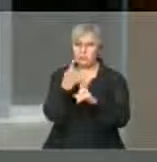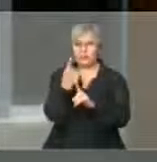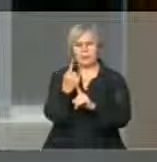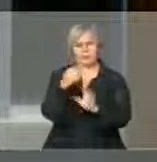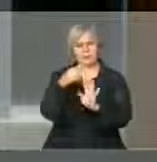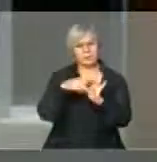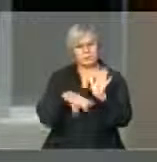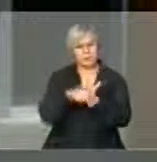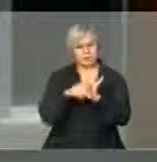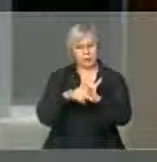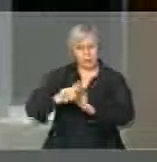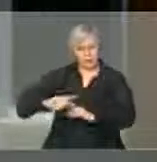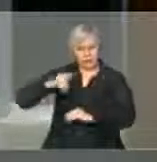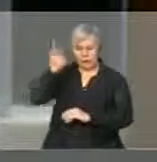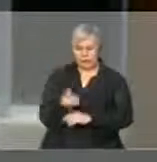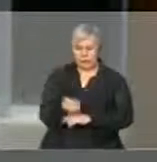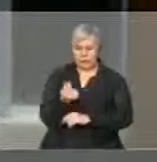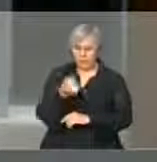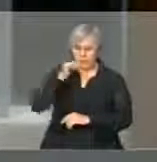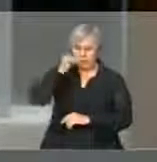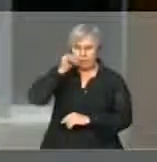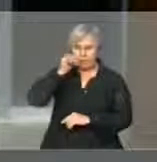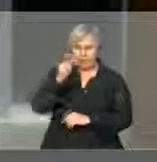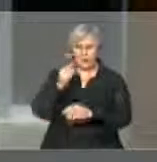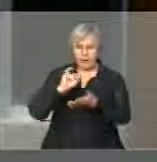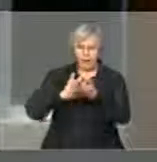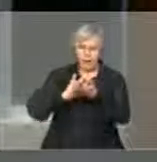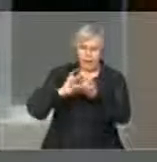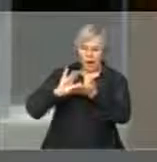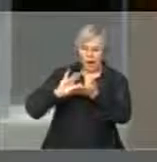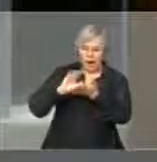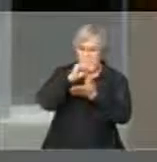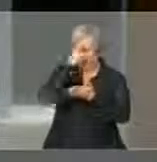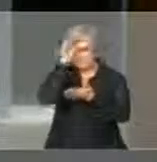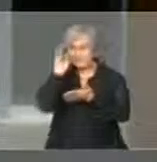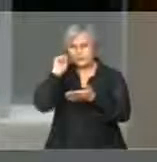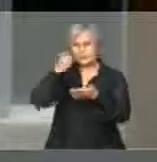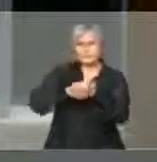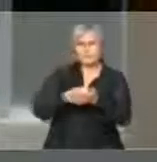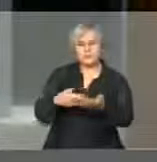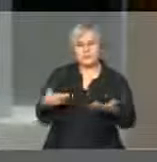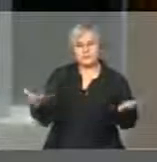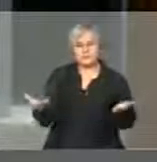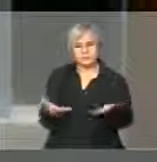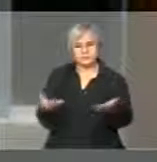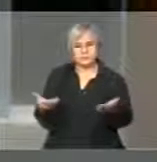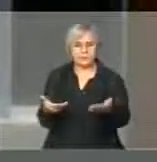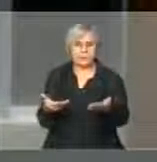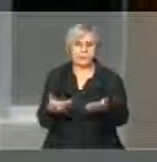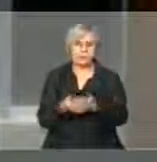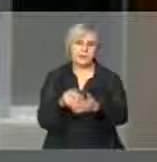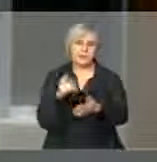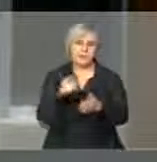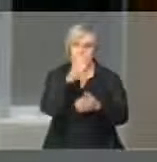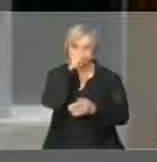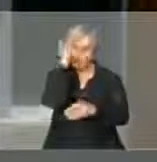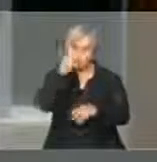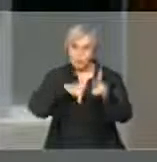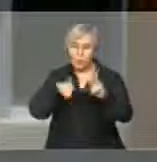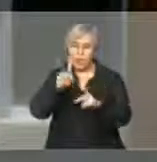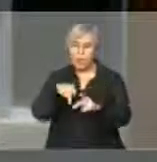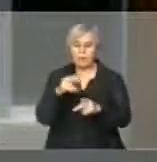para aumentar o preço da energia elétrica, transferindo mais um ônus para o consumidor de energia elétrica, que agora é ele o responsável para